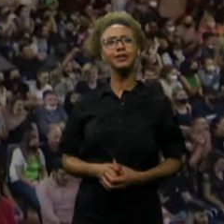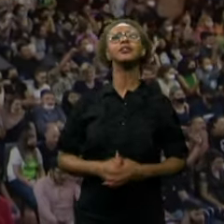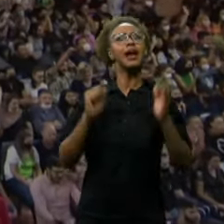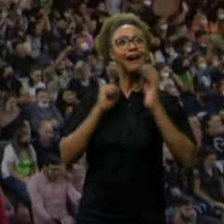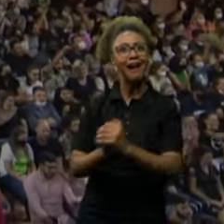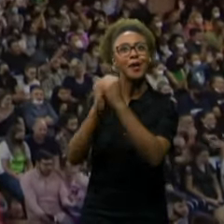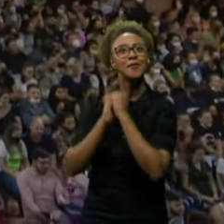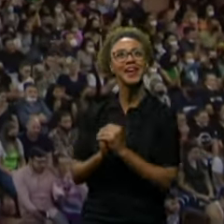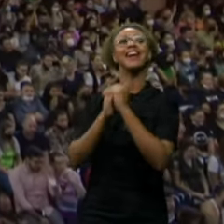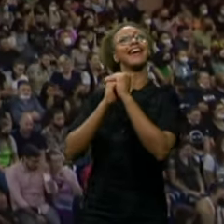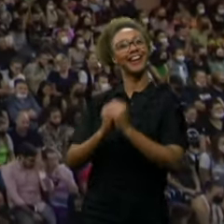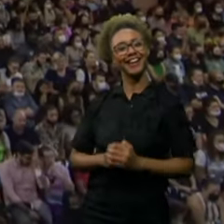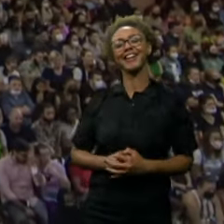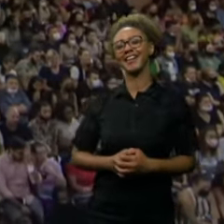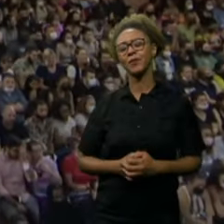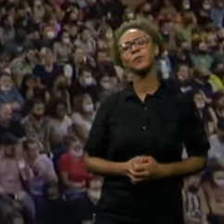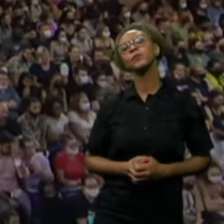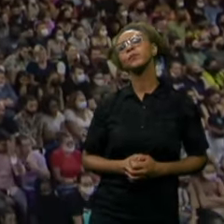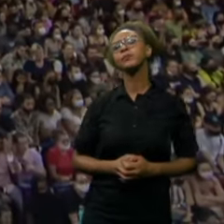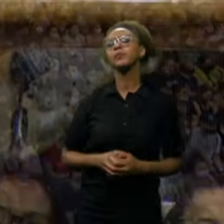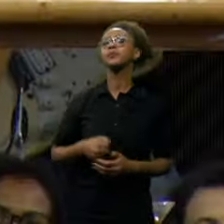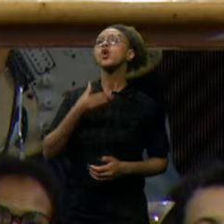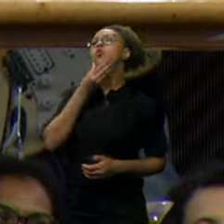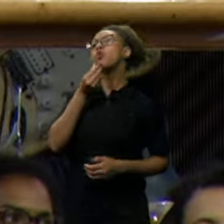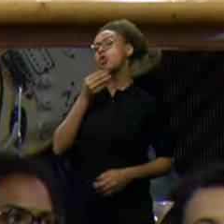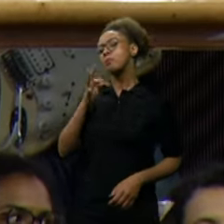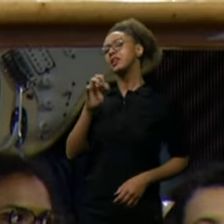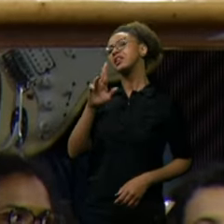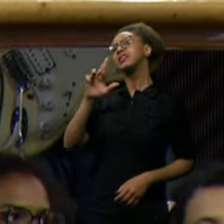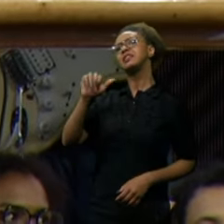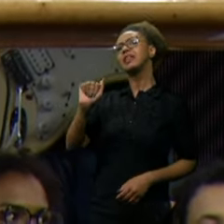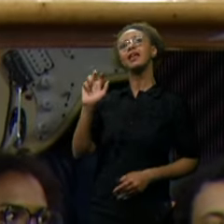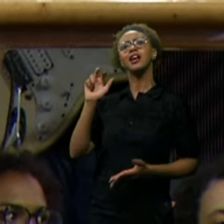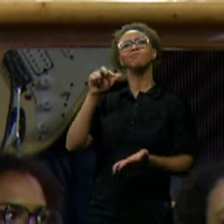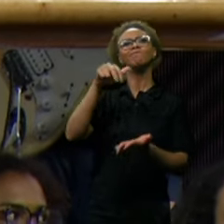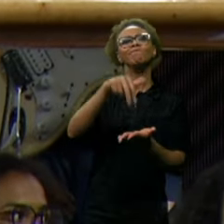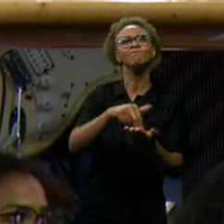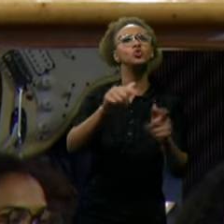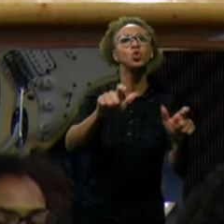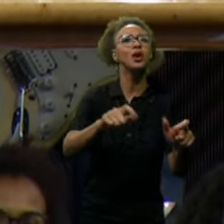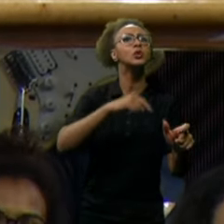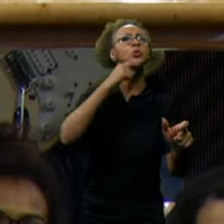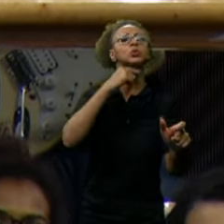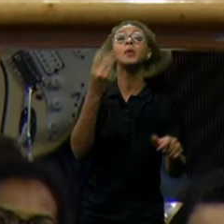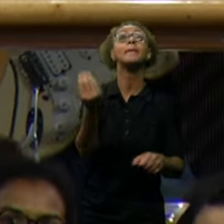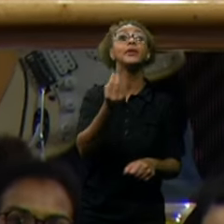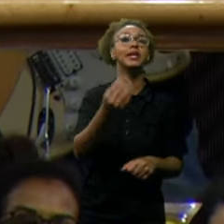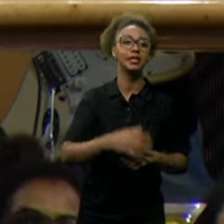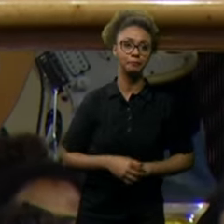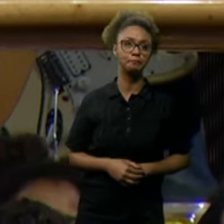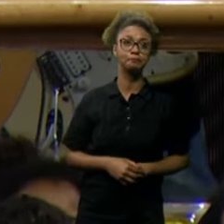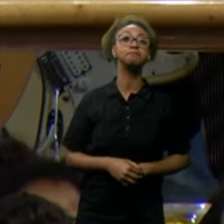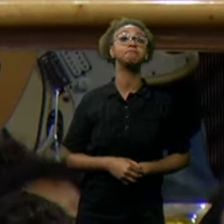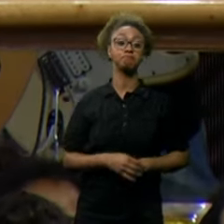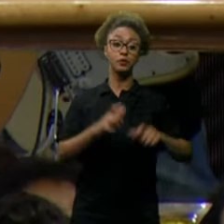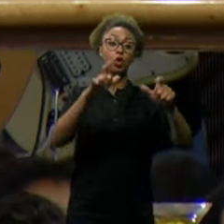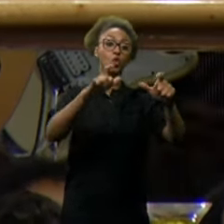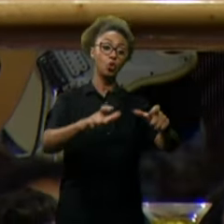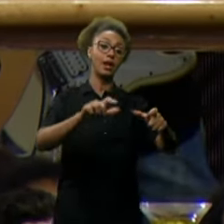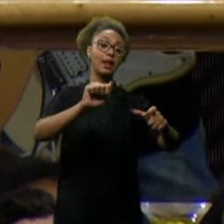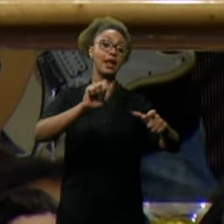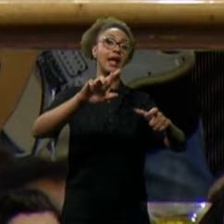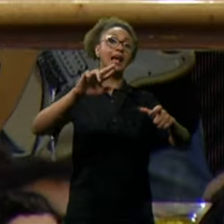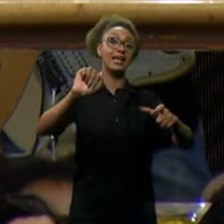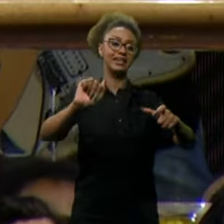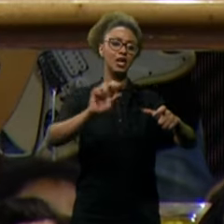também porque que terá não chegou umas nós vamos chegar É porque quando ele passa em Arame aqui